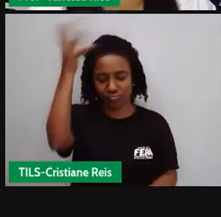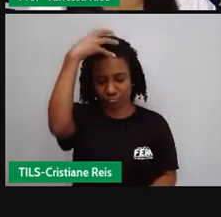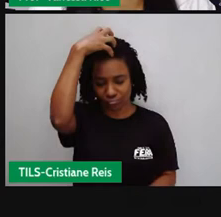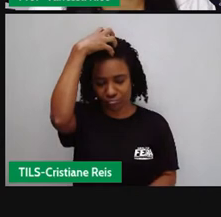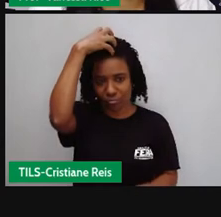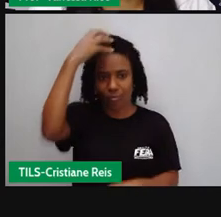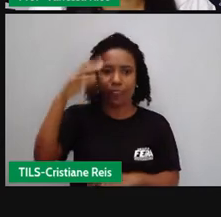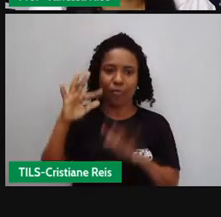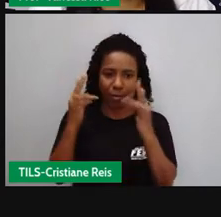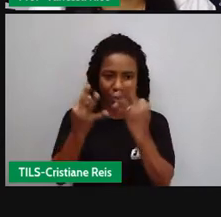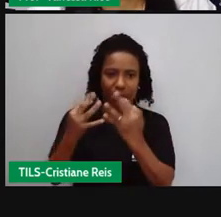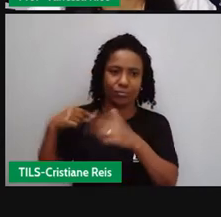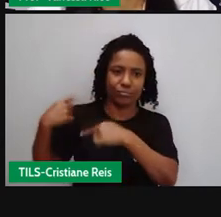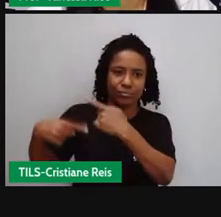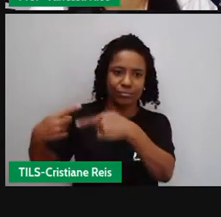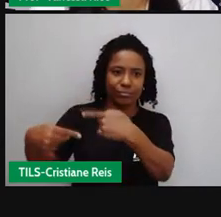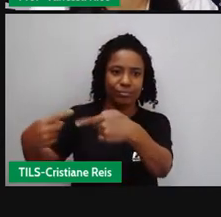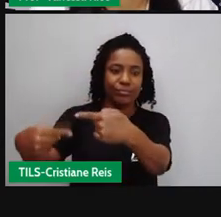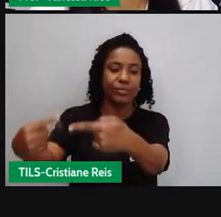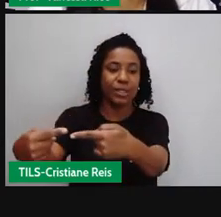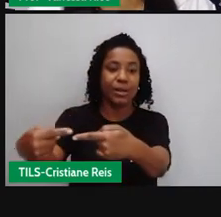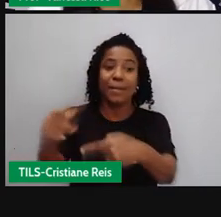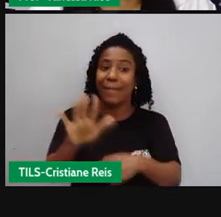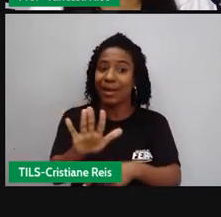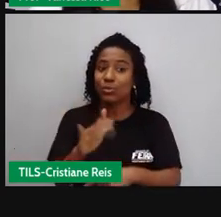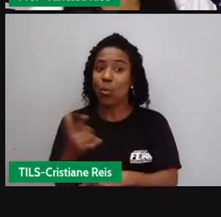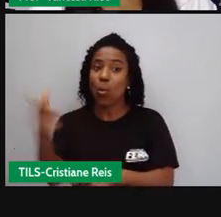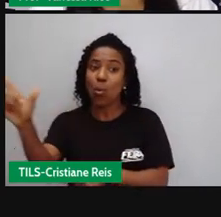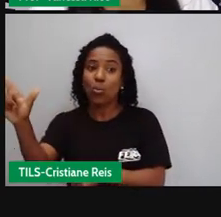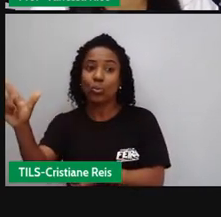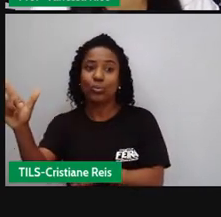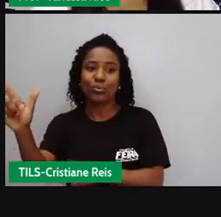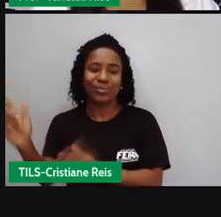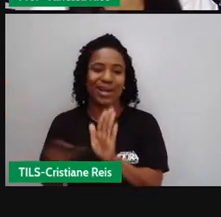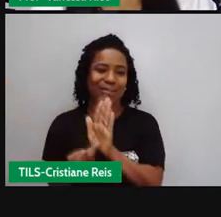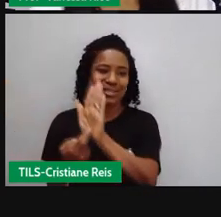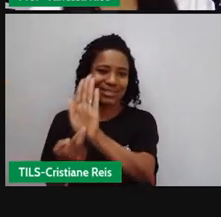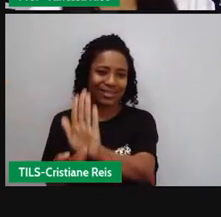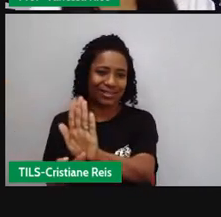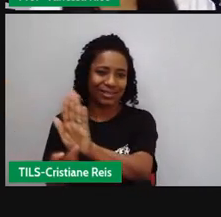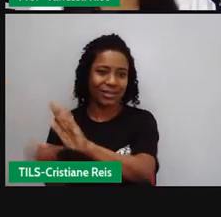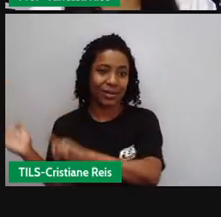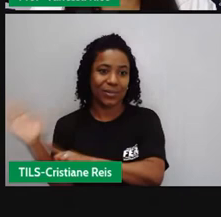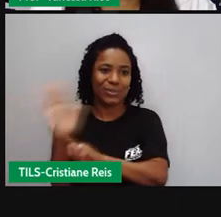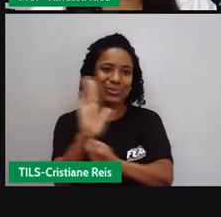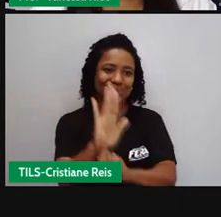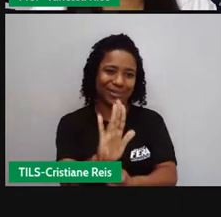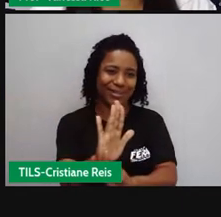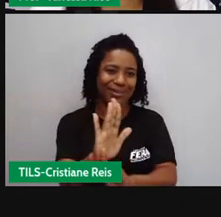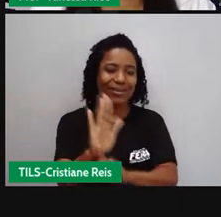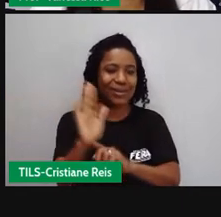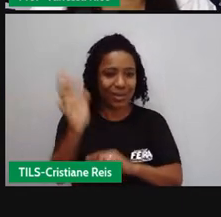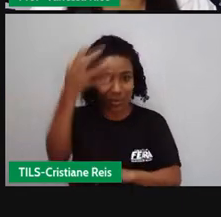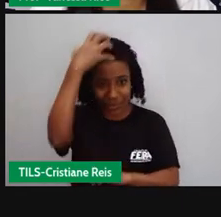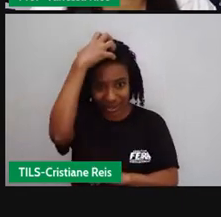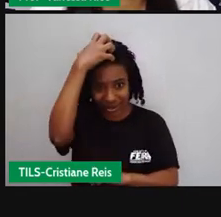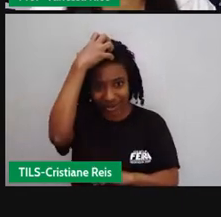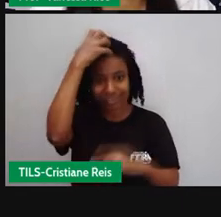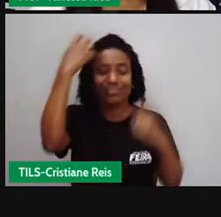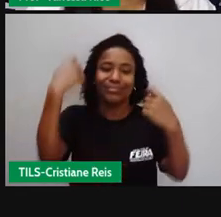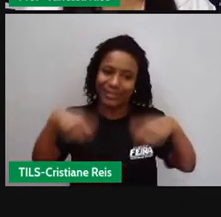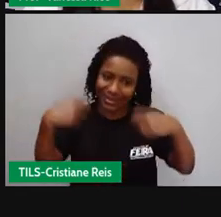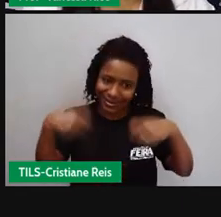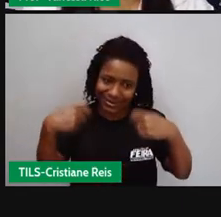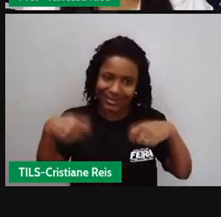né, a tomar conta de toda essa extensão territorial, de todas as divisões políticas que existiam aí no